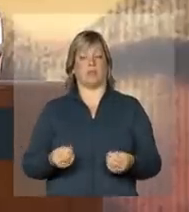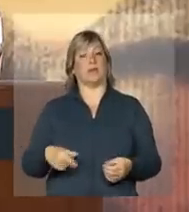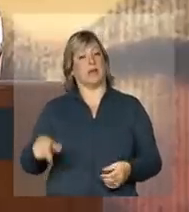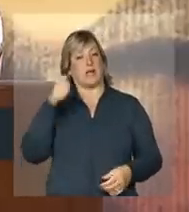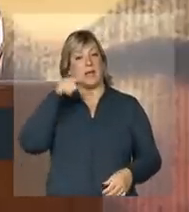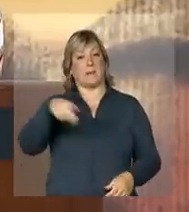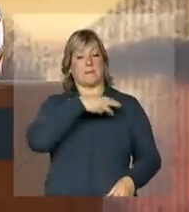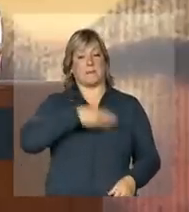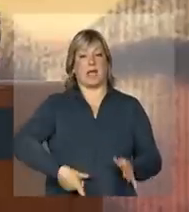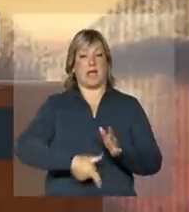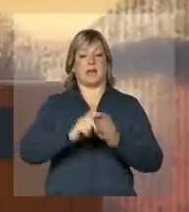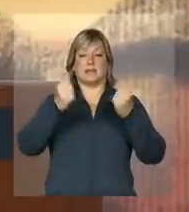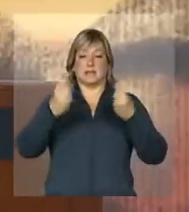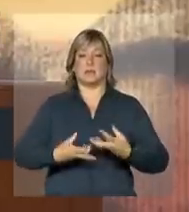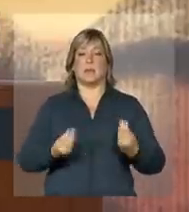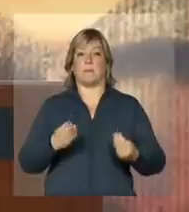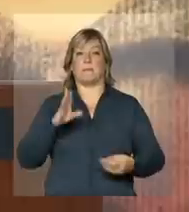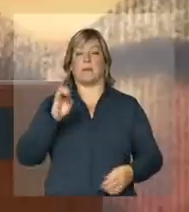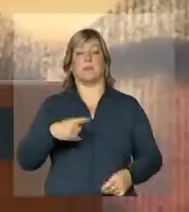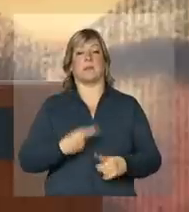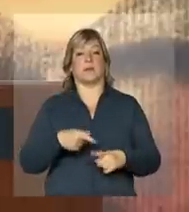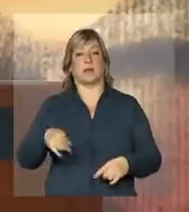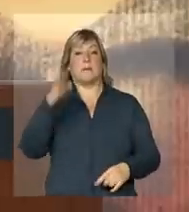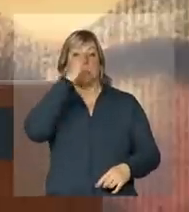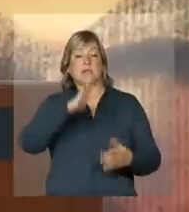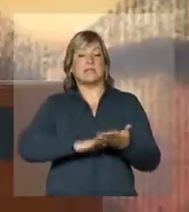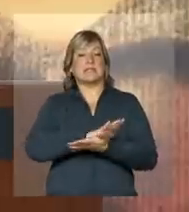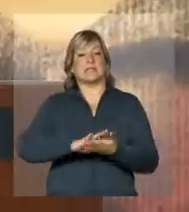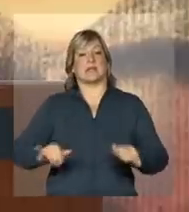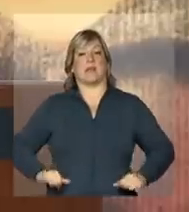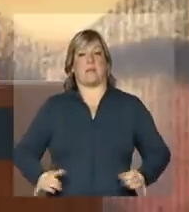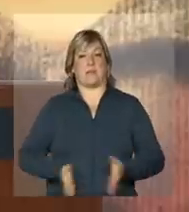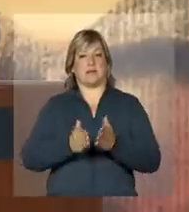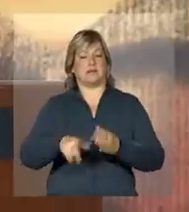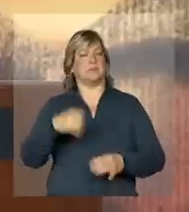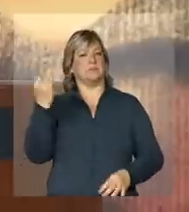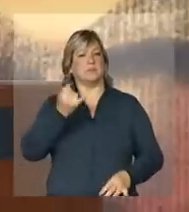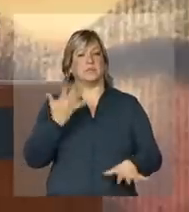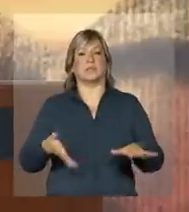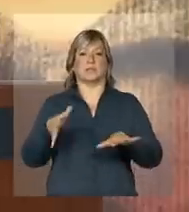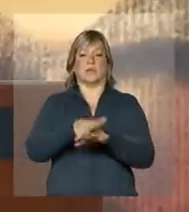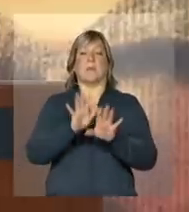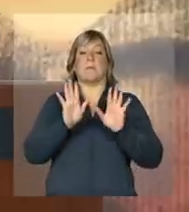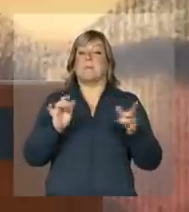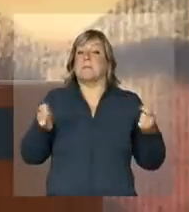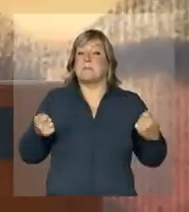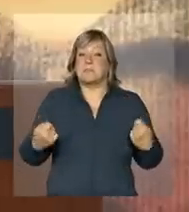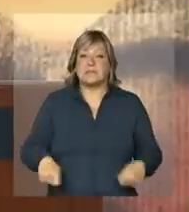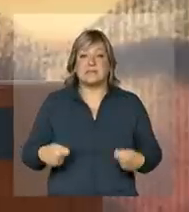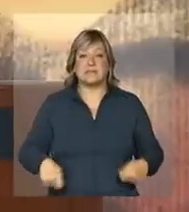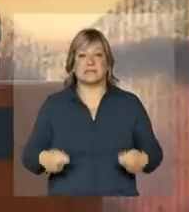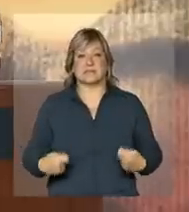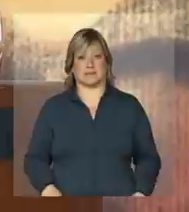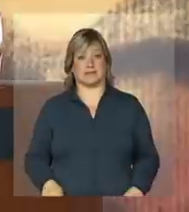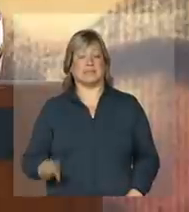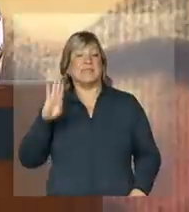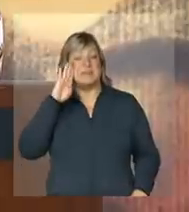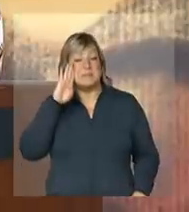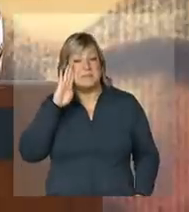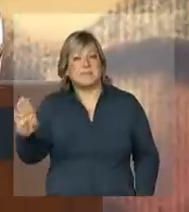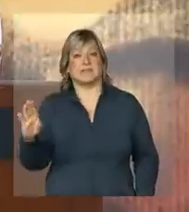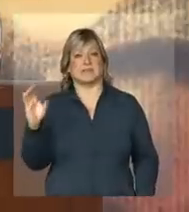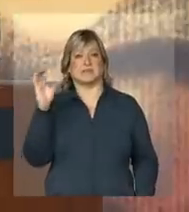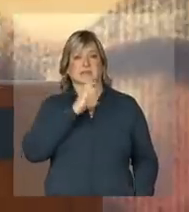miséria é um programa importantíssimo de inclusão mas é preciso que se dê uma